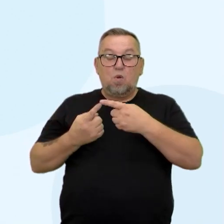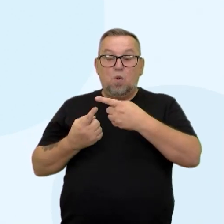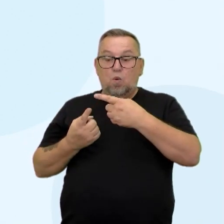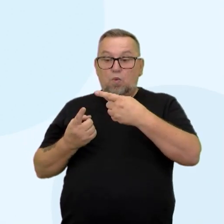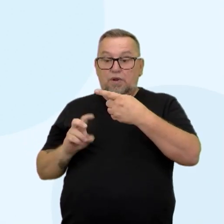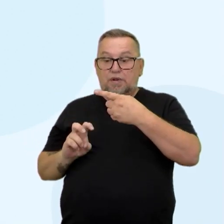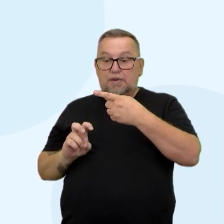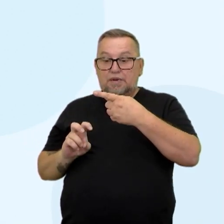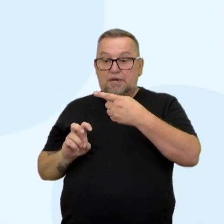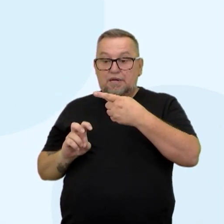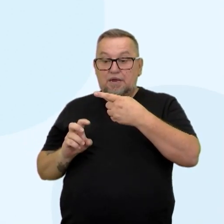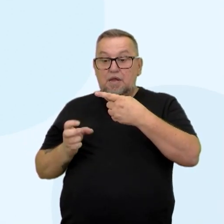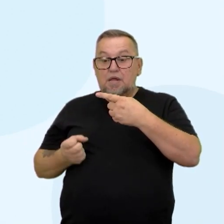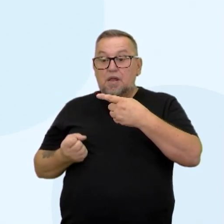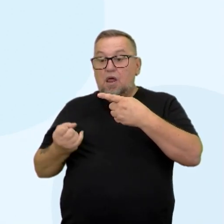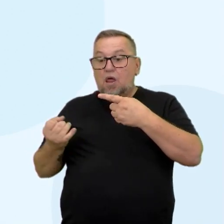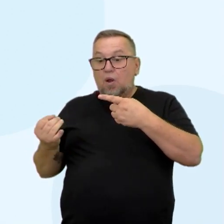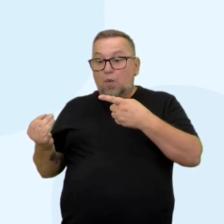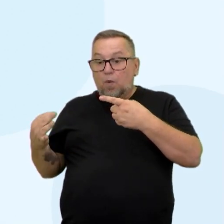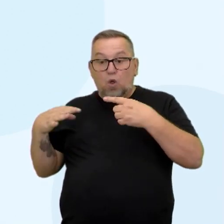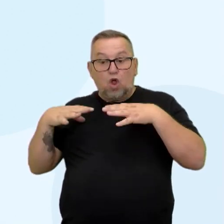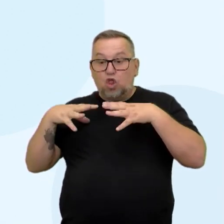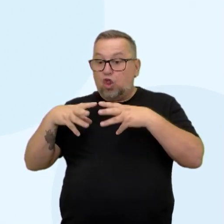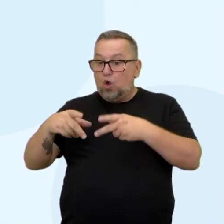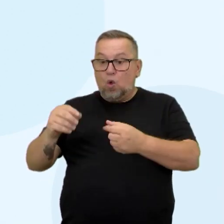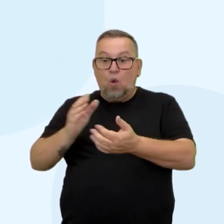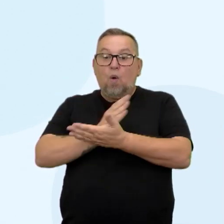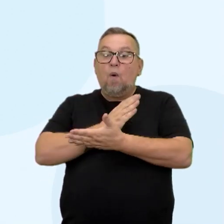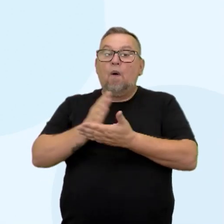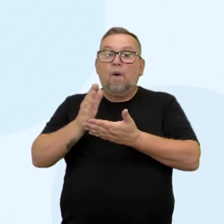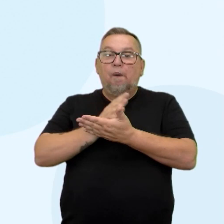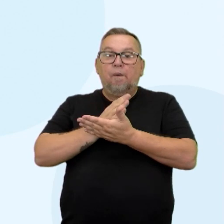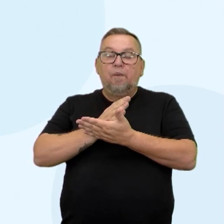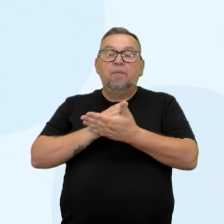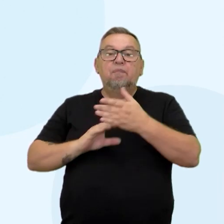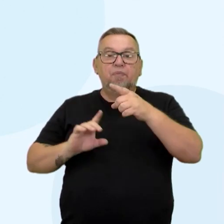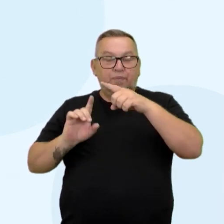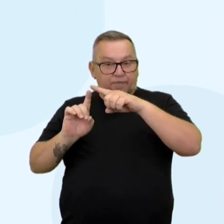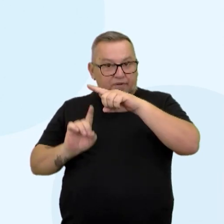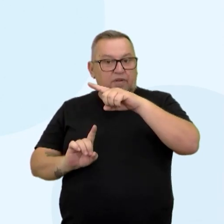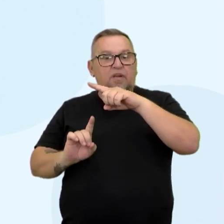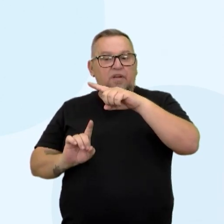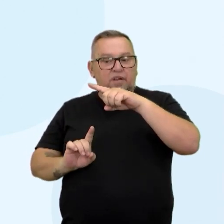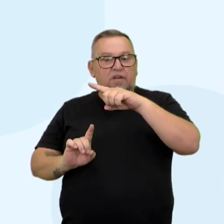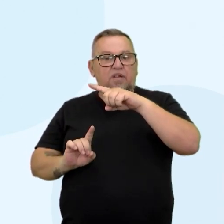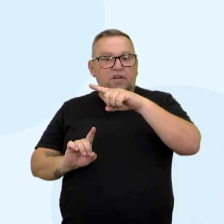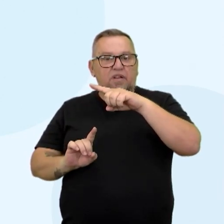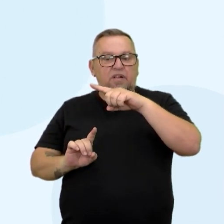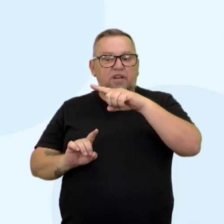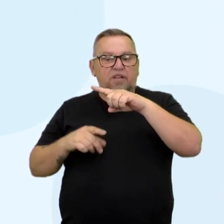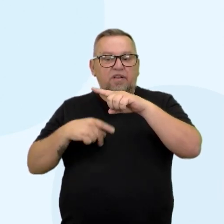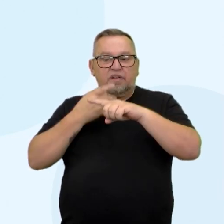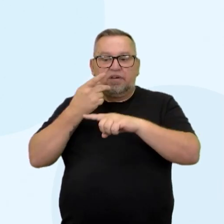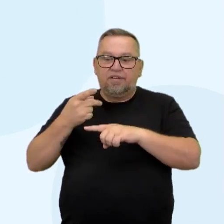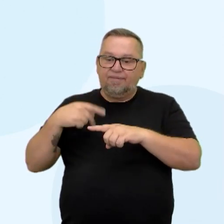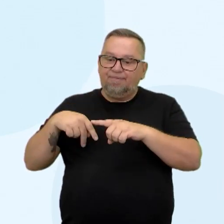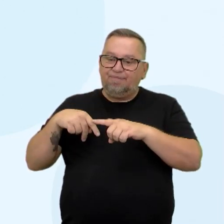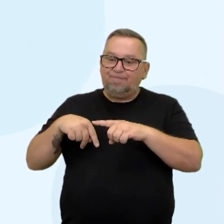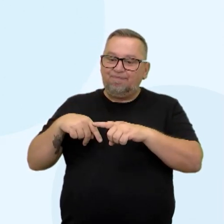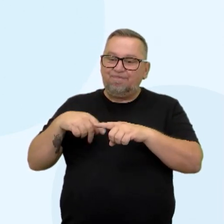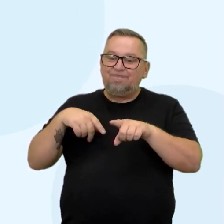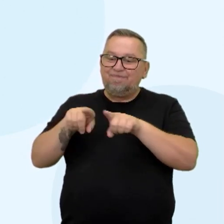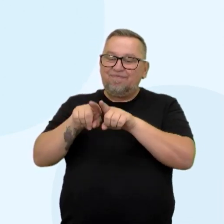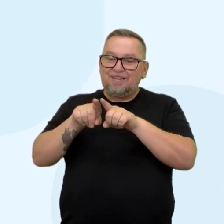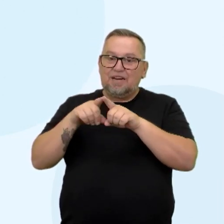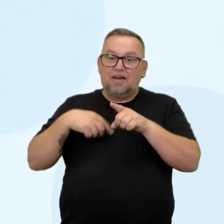15 representa em quantas partes, né, o todo foi dividido, é o denominador. Então, a gente pode dizer, Vivi, que o número de baixo,